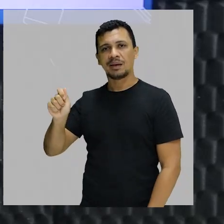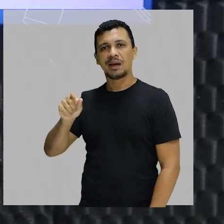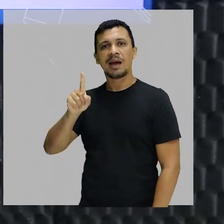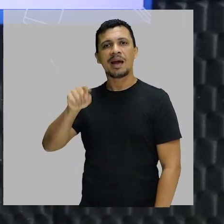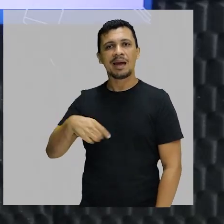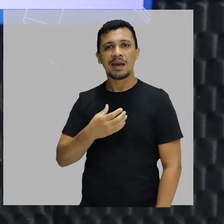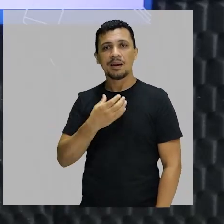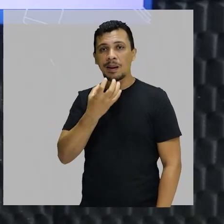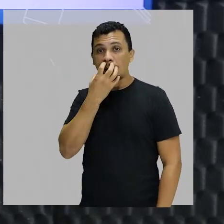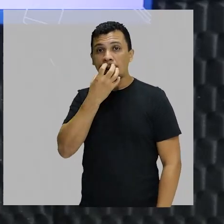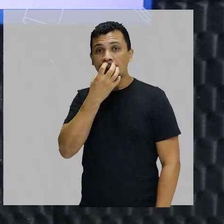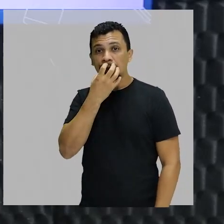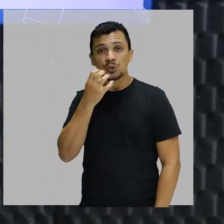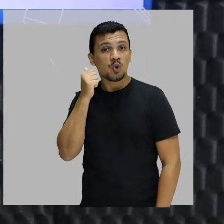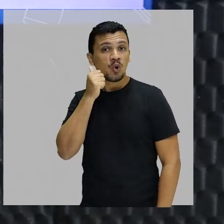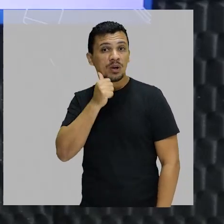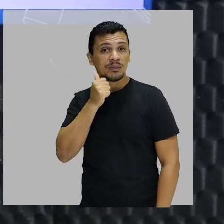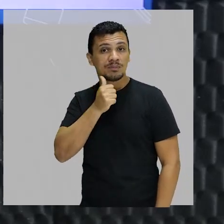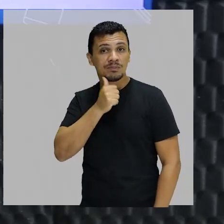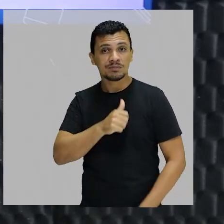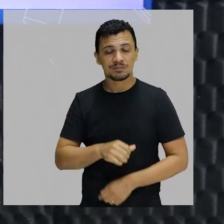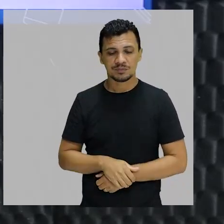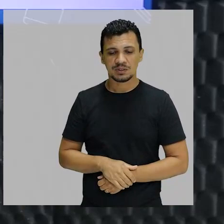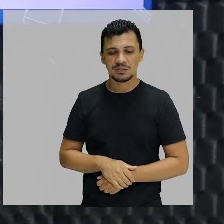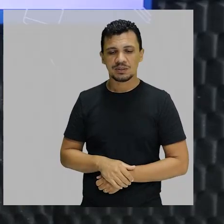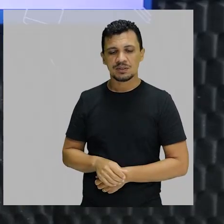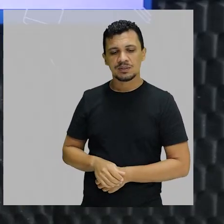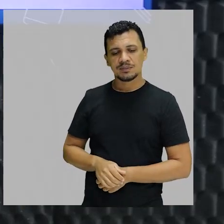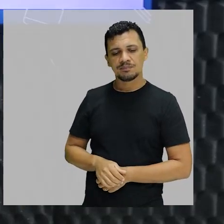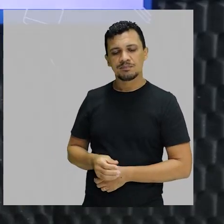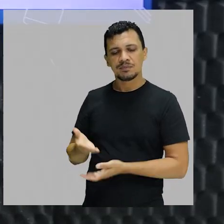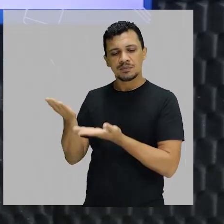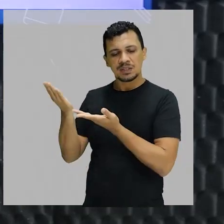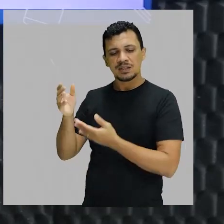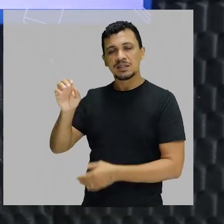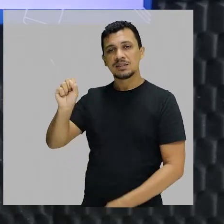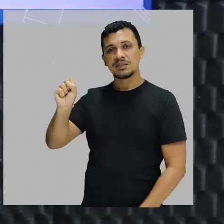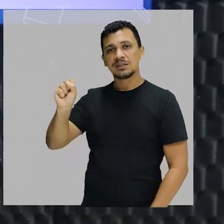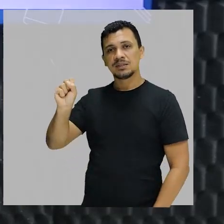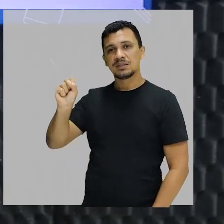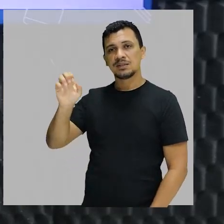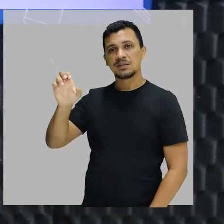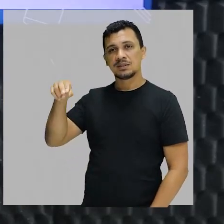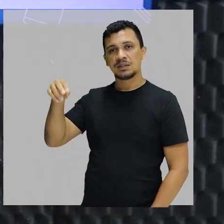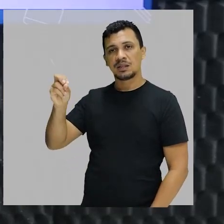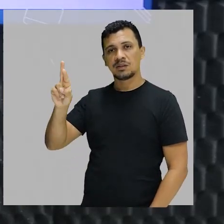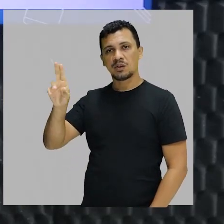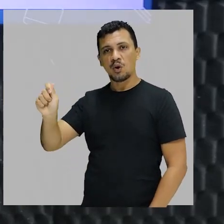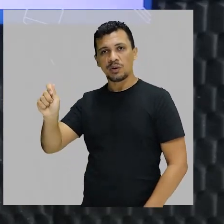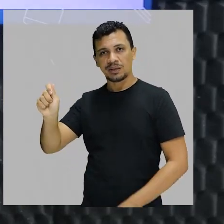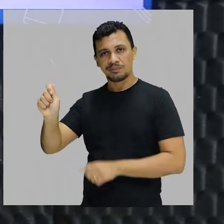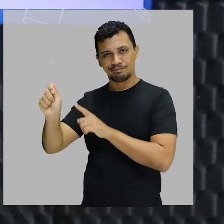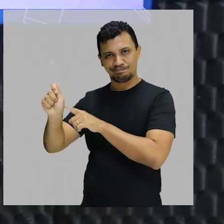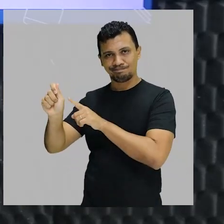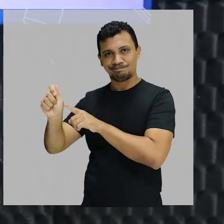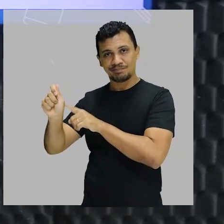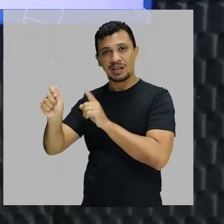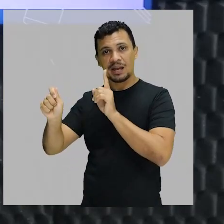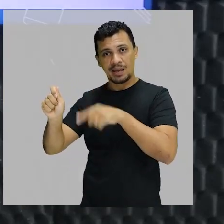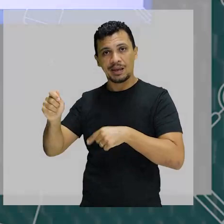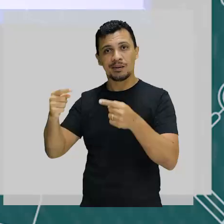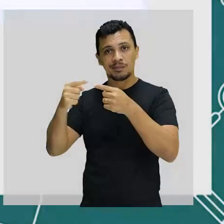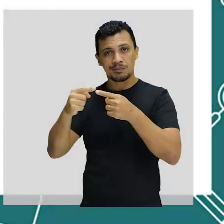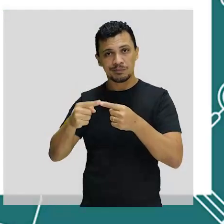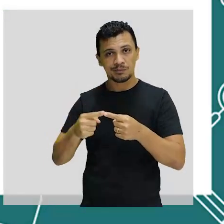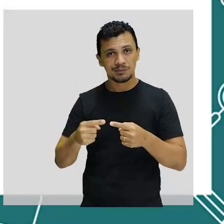né? La senhora, que é senhora. Então, aqui está corretinho. Palavras terminadas em A, palavras